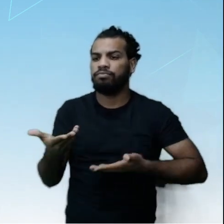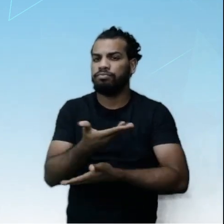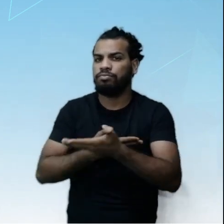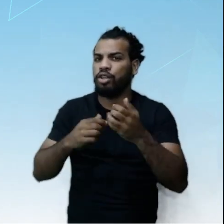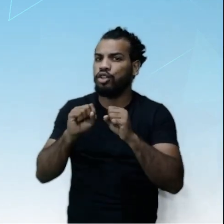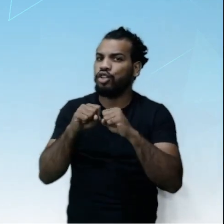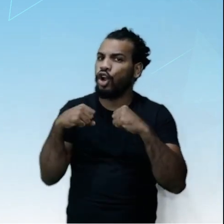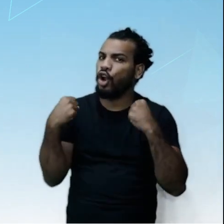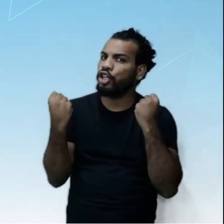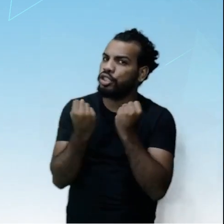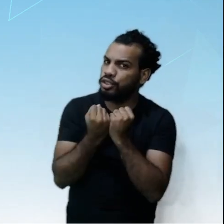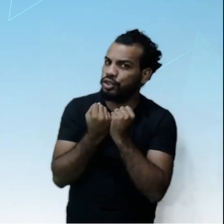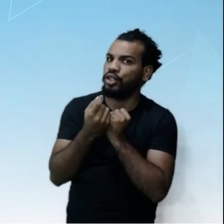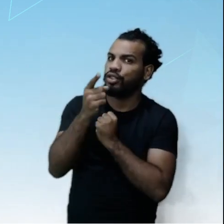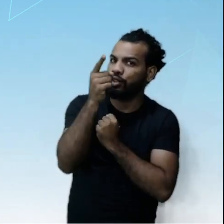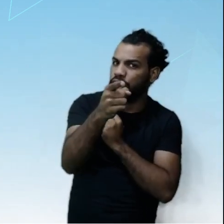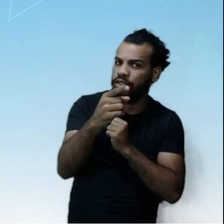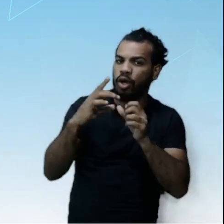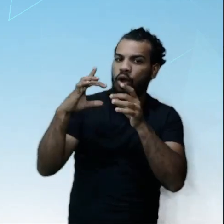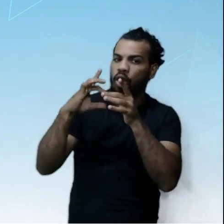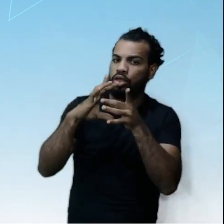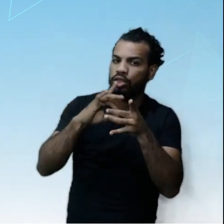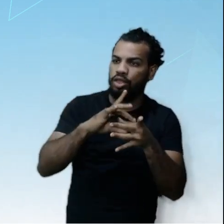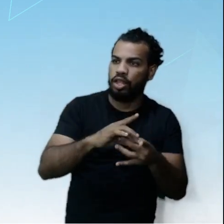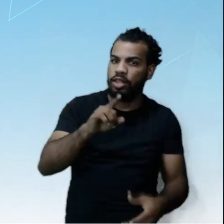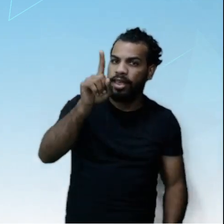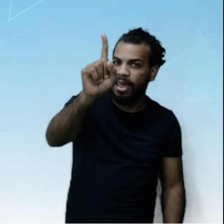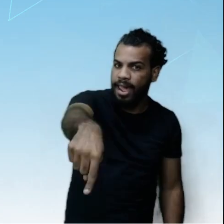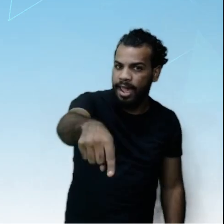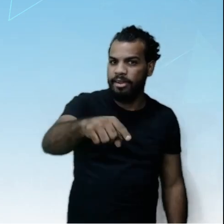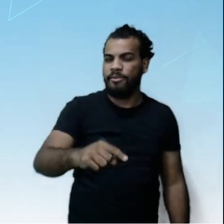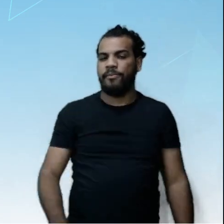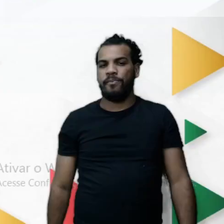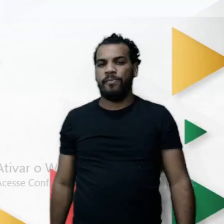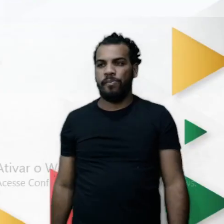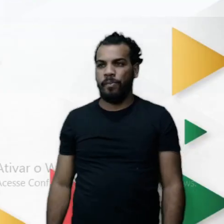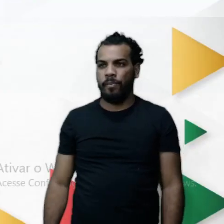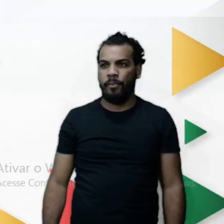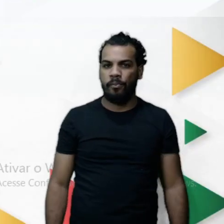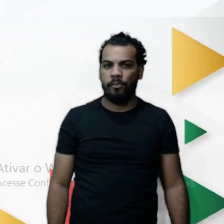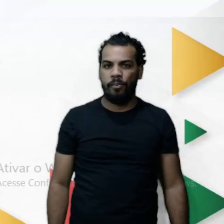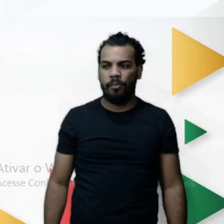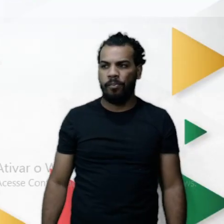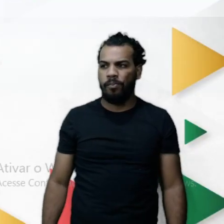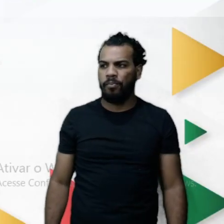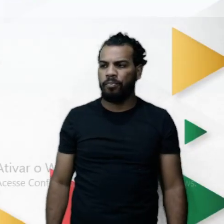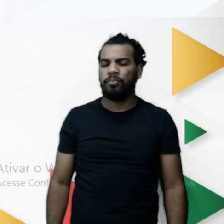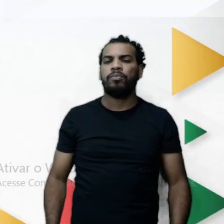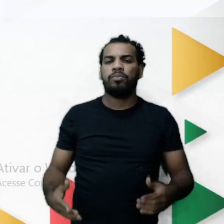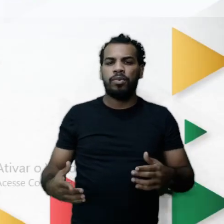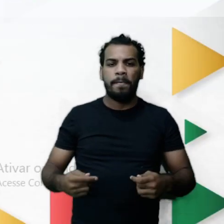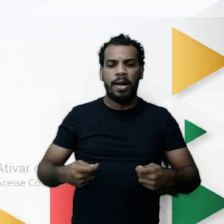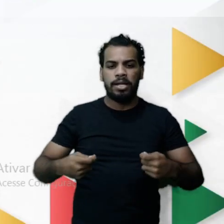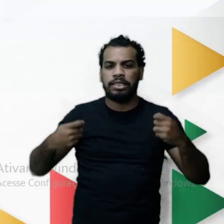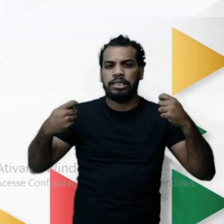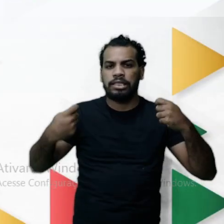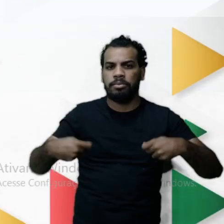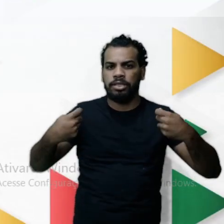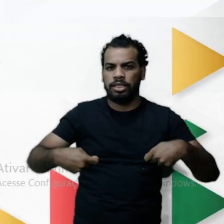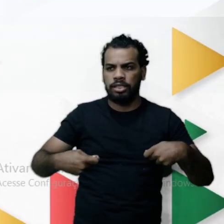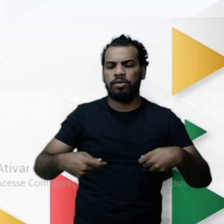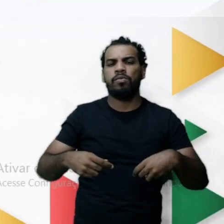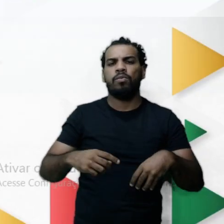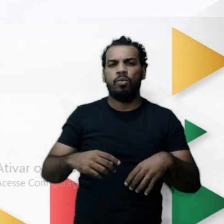por isso que é o contexto. Prestem bem atenção. Acompanhem mais comigo dessa constante necessidade que o